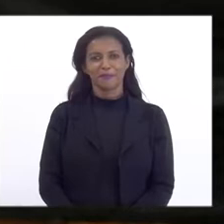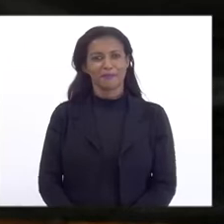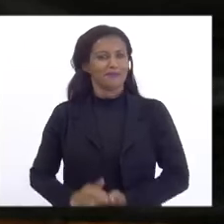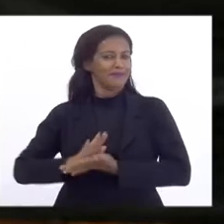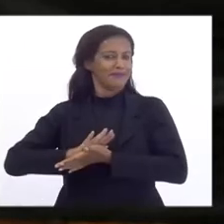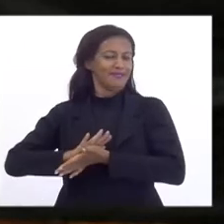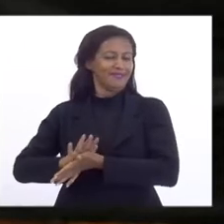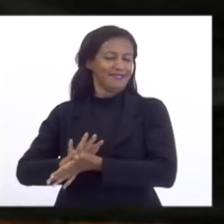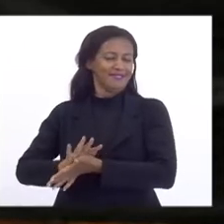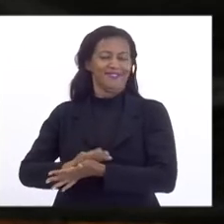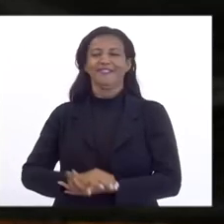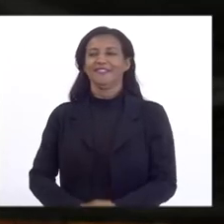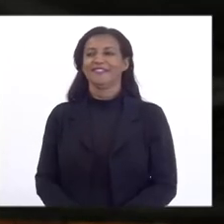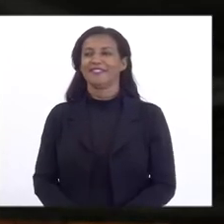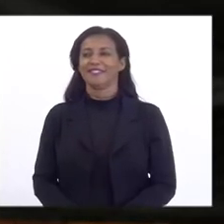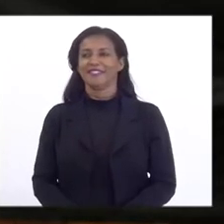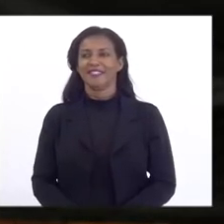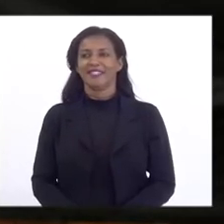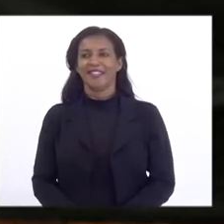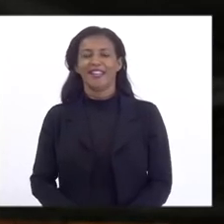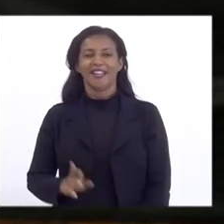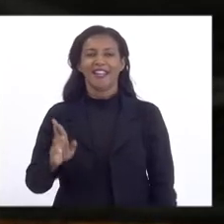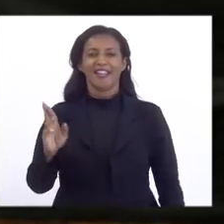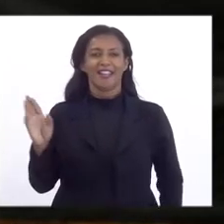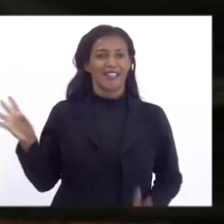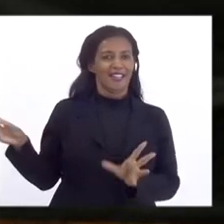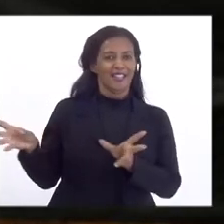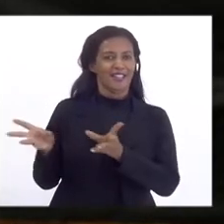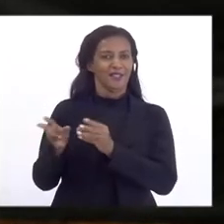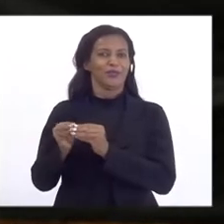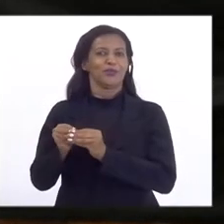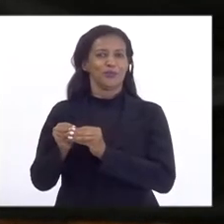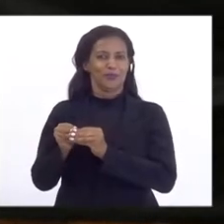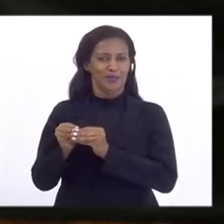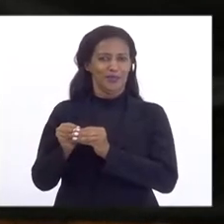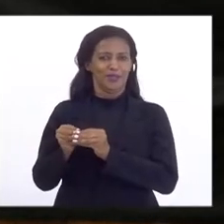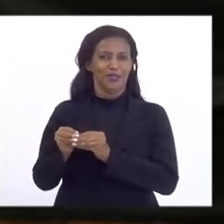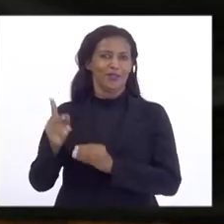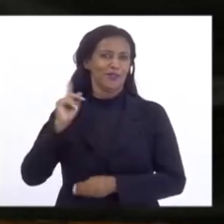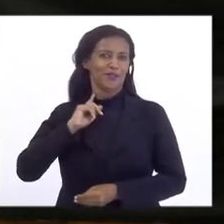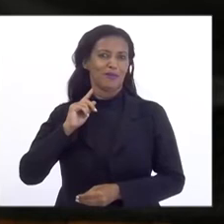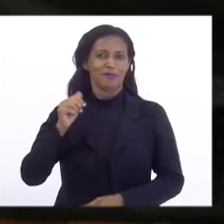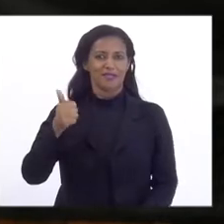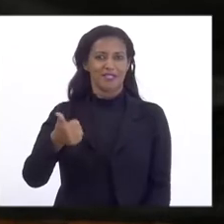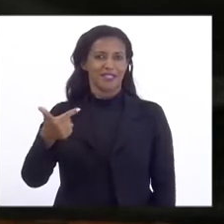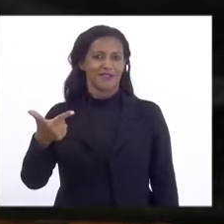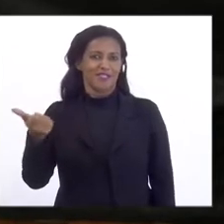Preconceituoso. Resumindo, o Mengão fez 126, mas quem ganhou o presente fui eu.